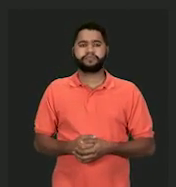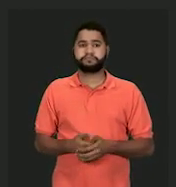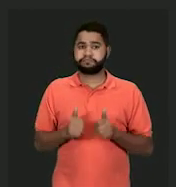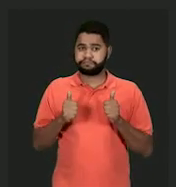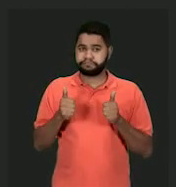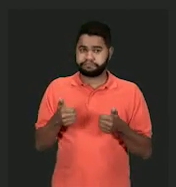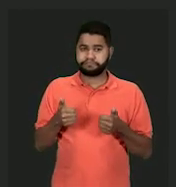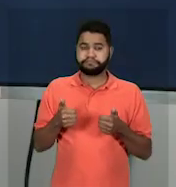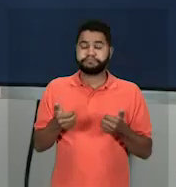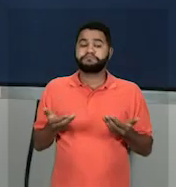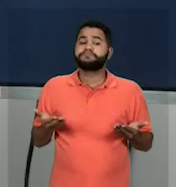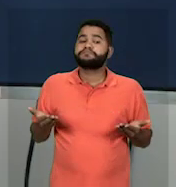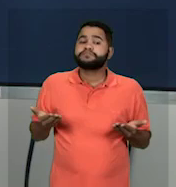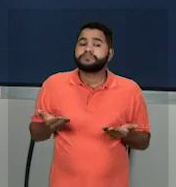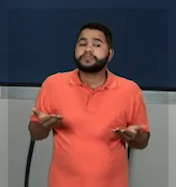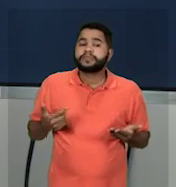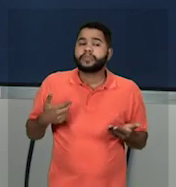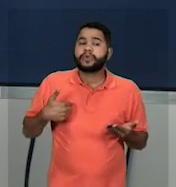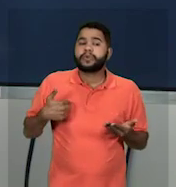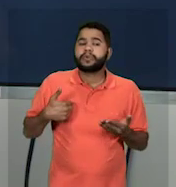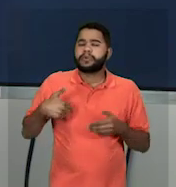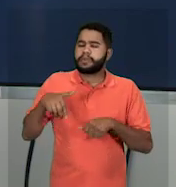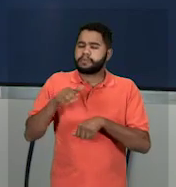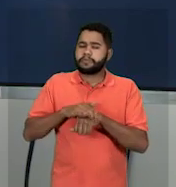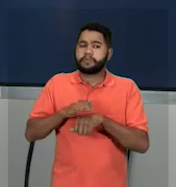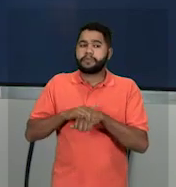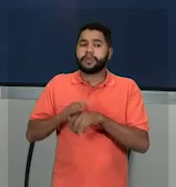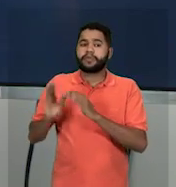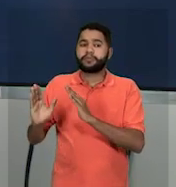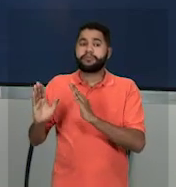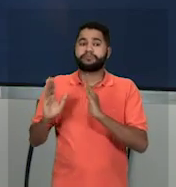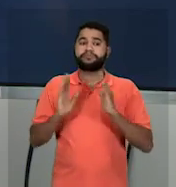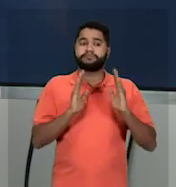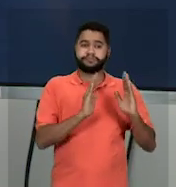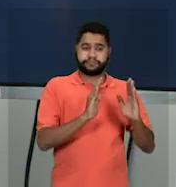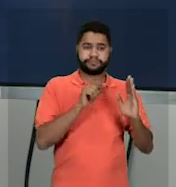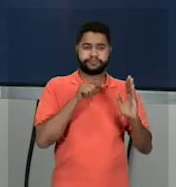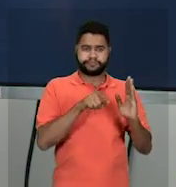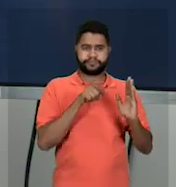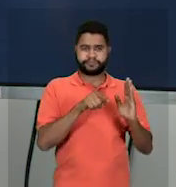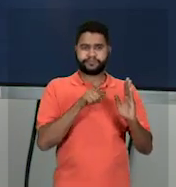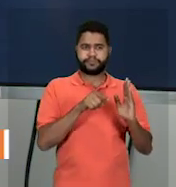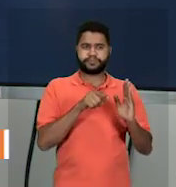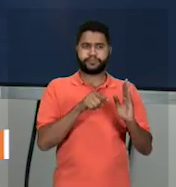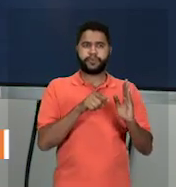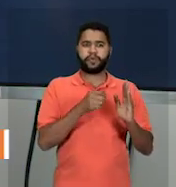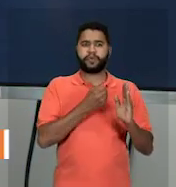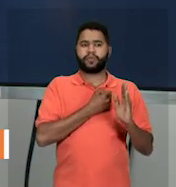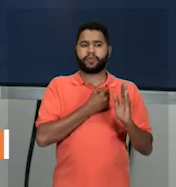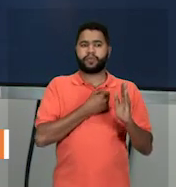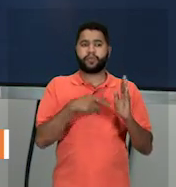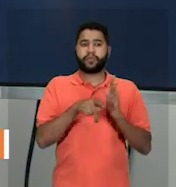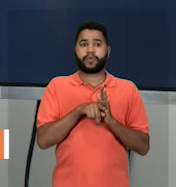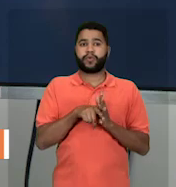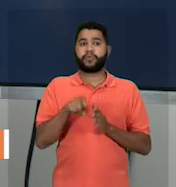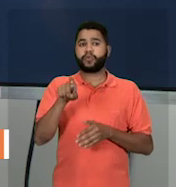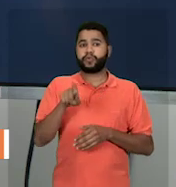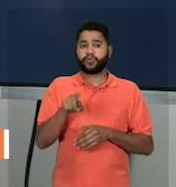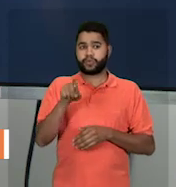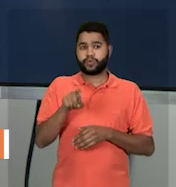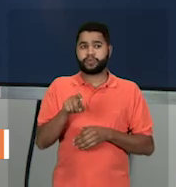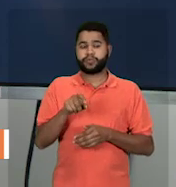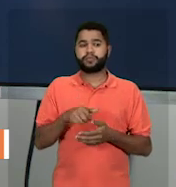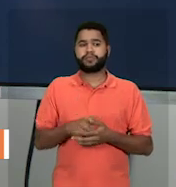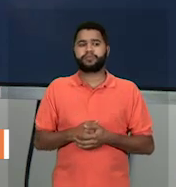bacana agora eu vou fazer a mesma coisa só que eu não segundo lembro vou pegar esse valor de x que está previamente